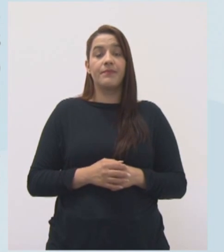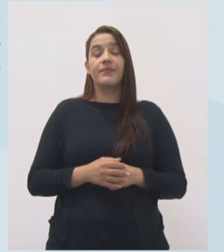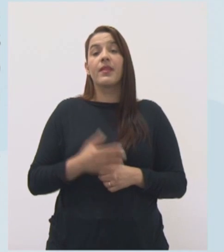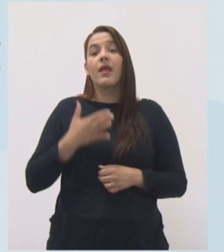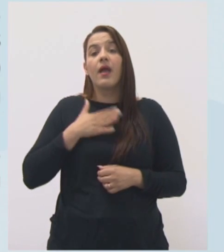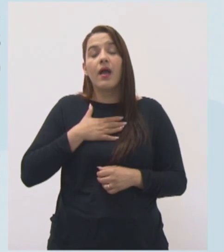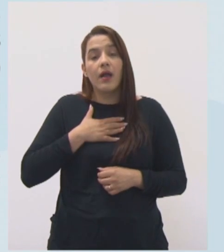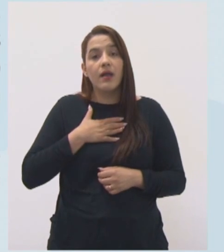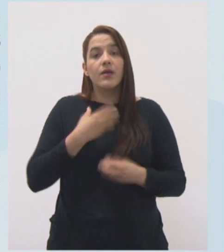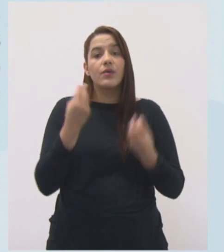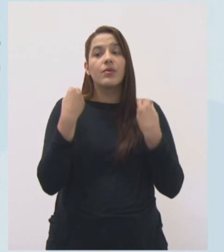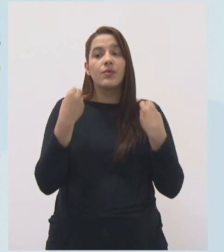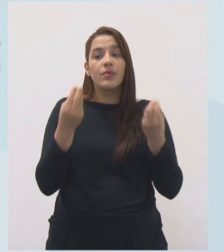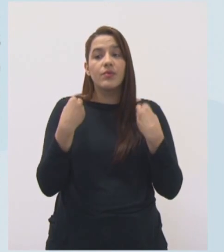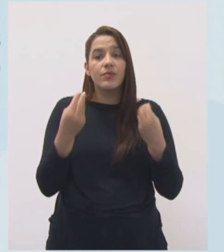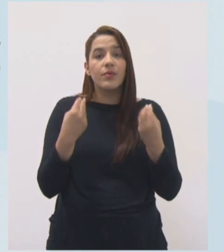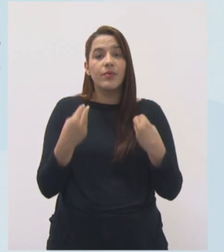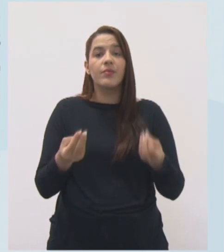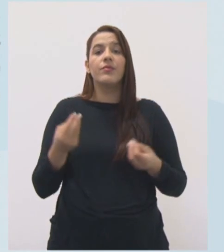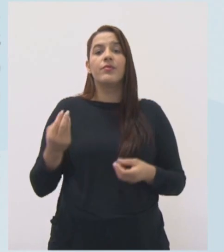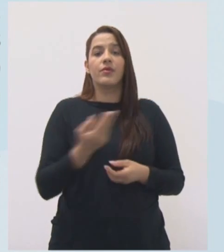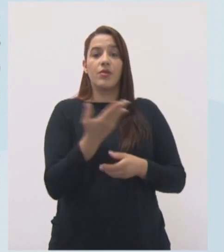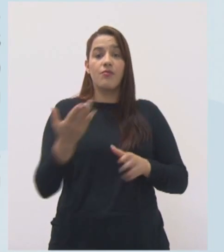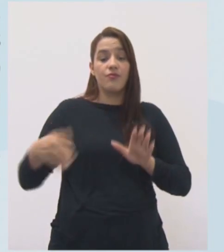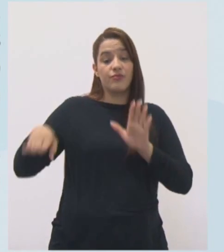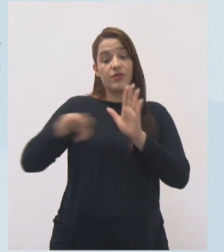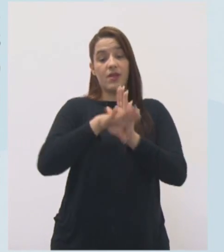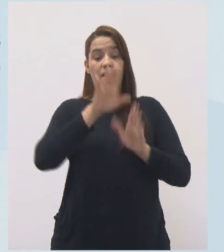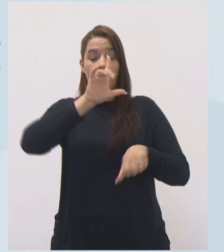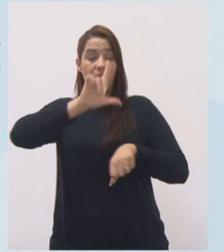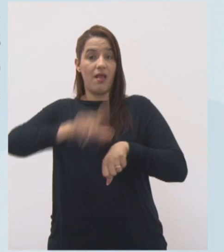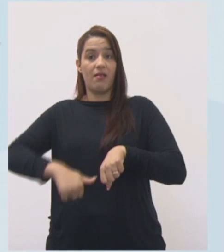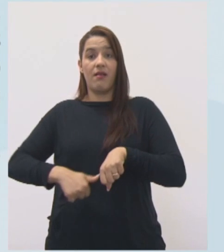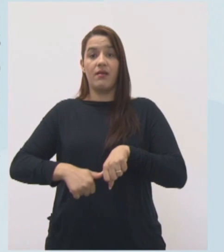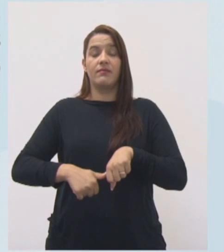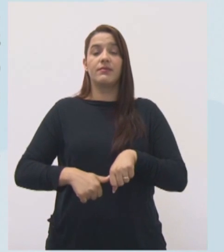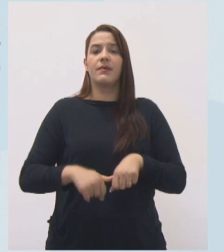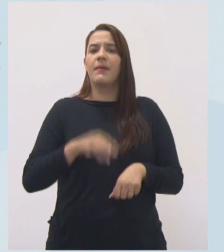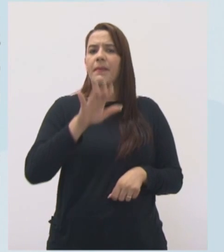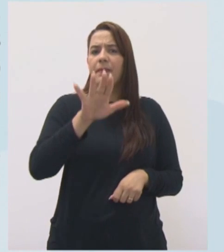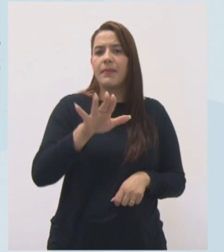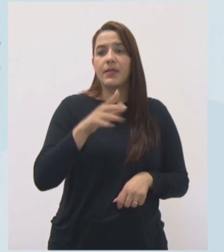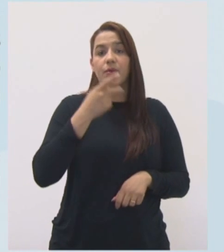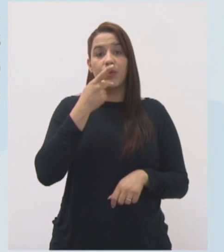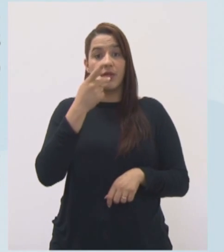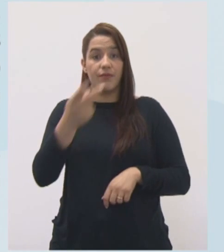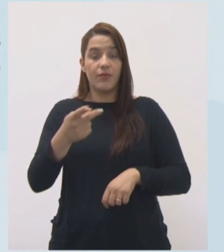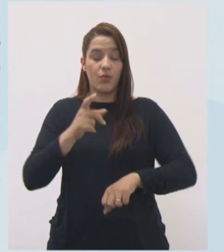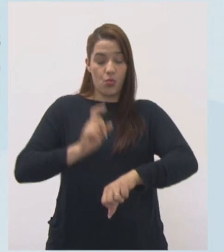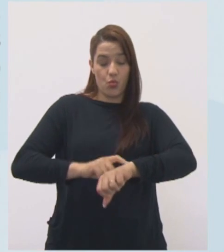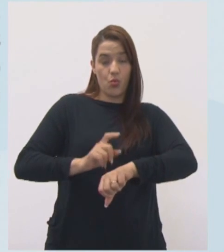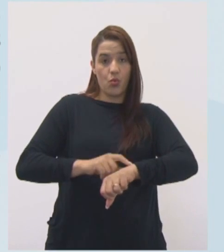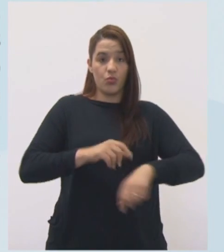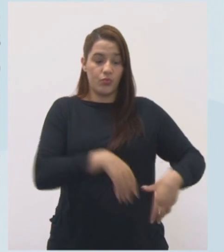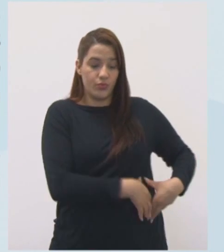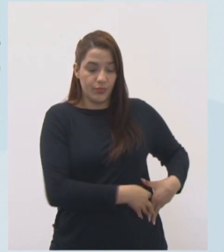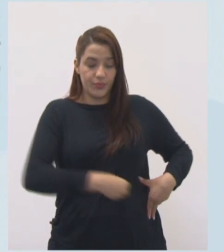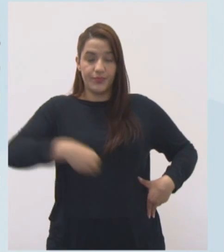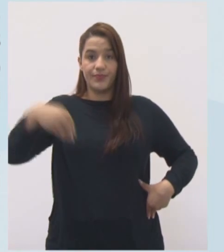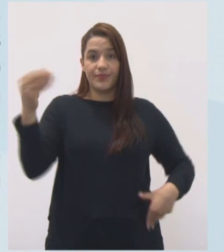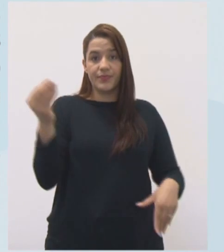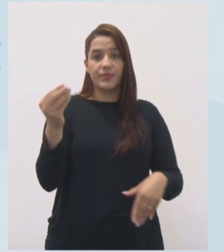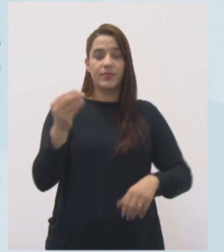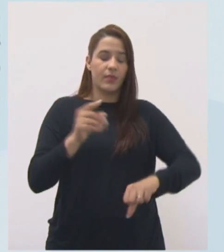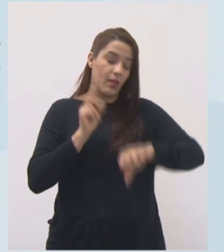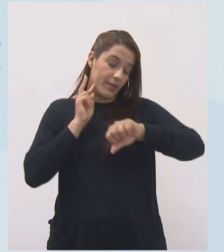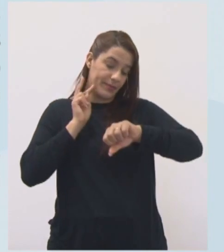meu Deus, vou chegar atrasado! Mas quando ele tirou um relógio do bolso do colete, olhou